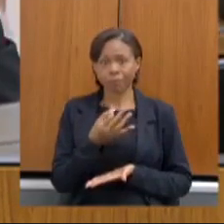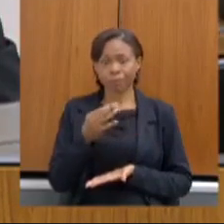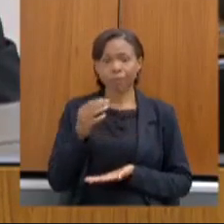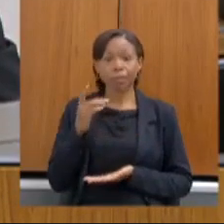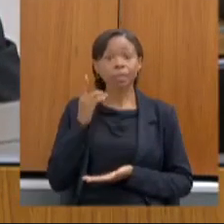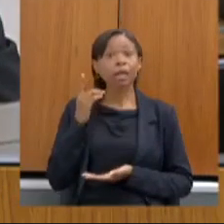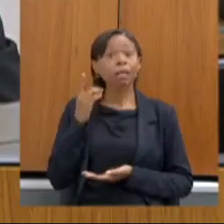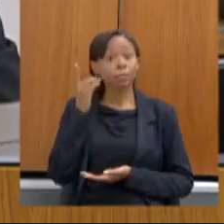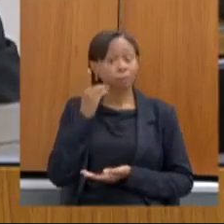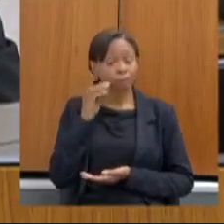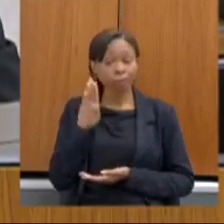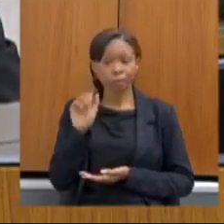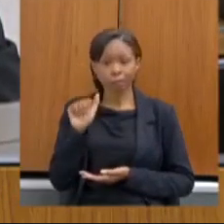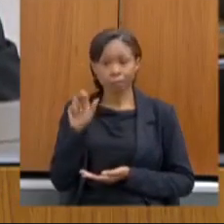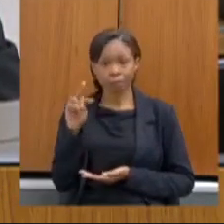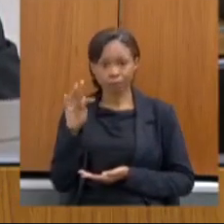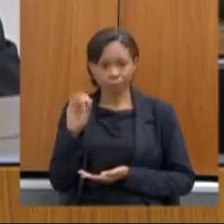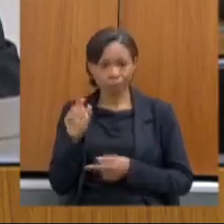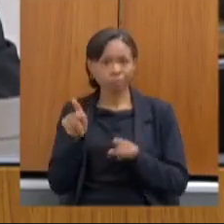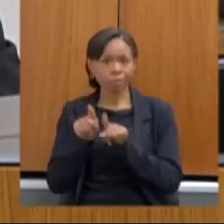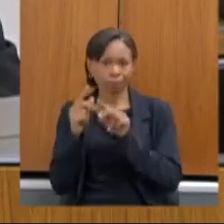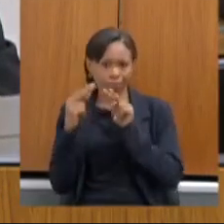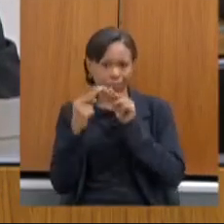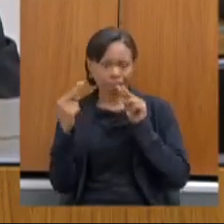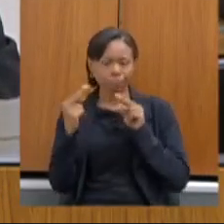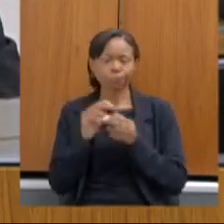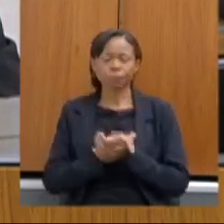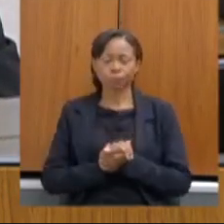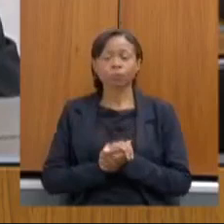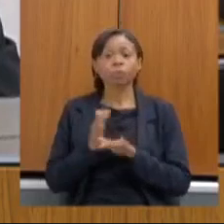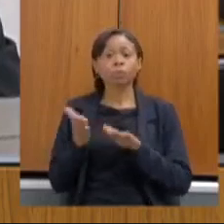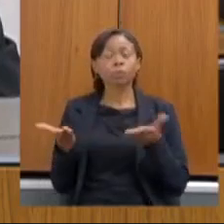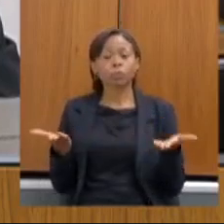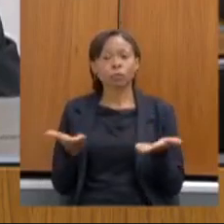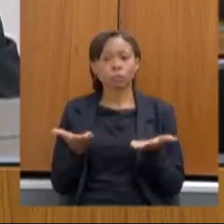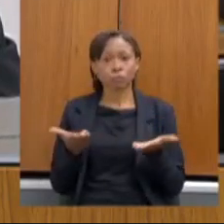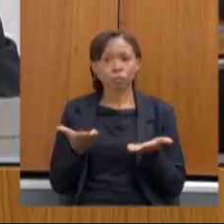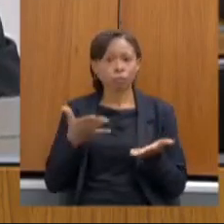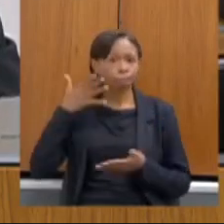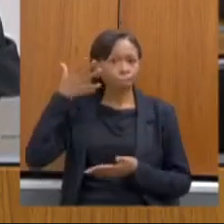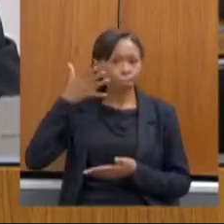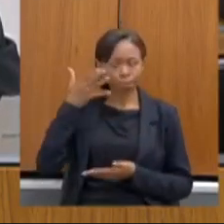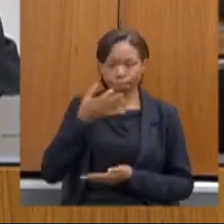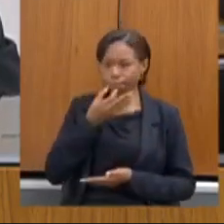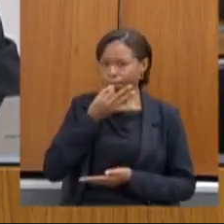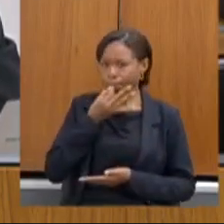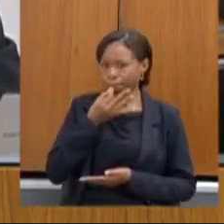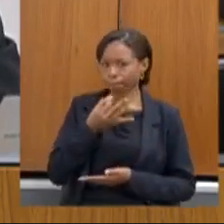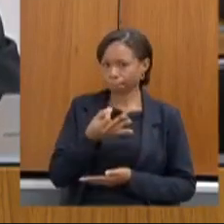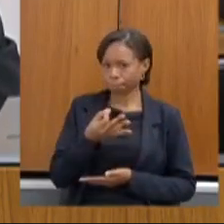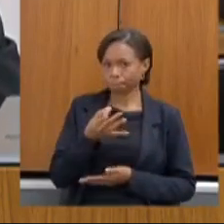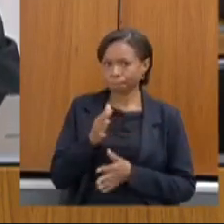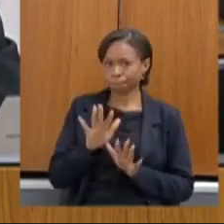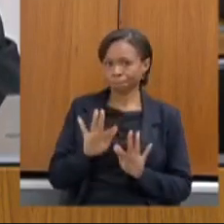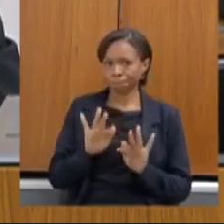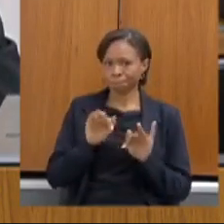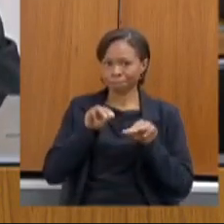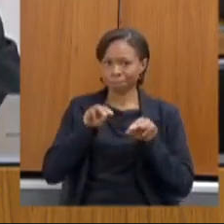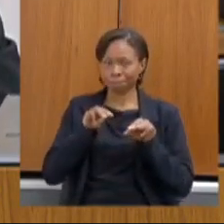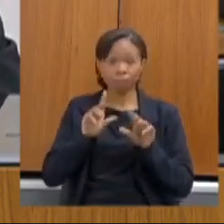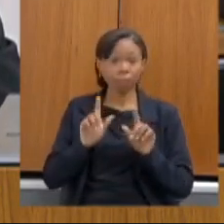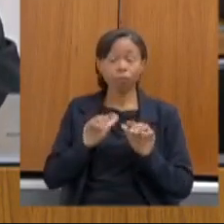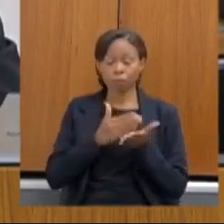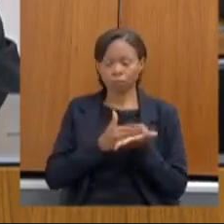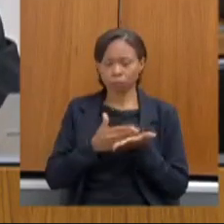Barreto também conosco de forma virtual em caminho agora para fazer uso da sua palavra para as considerações finais por